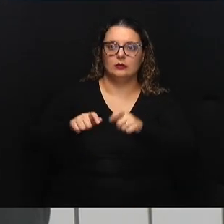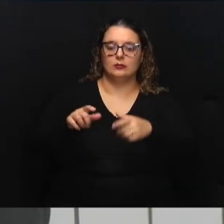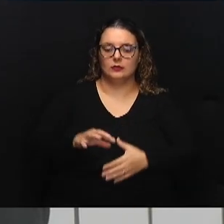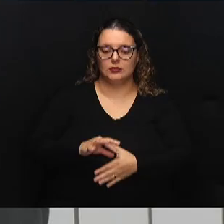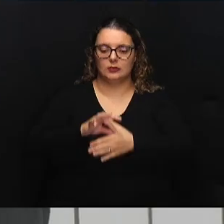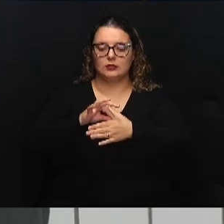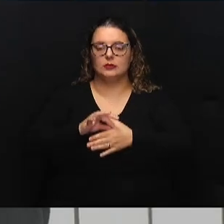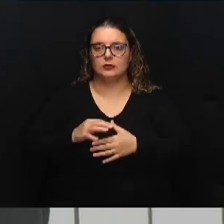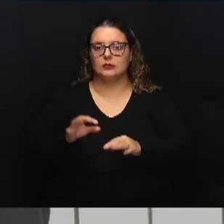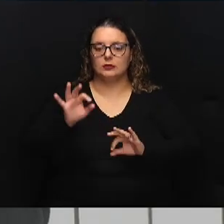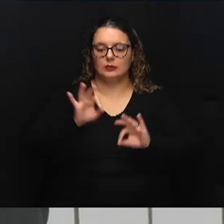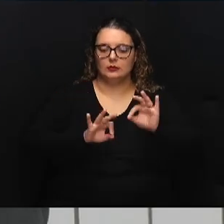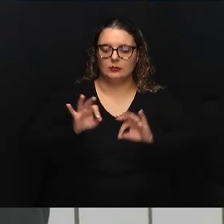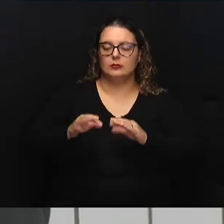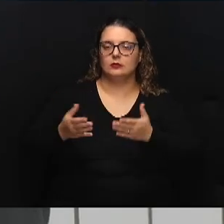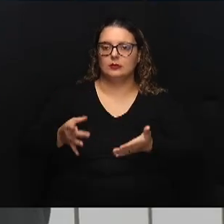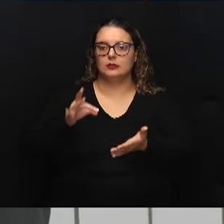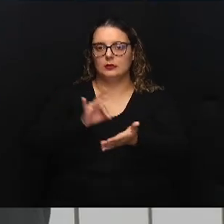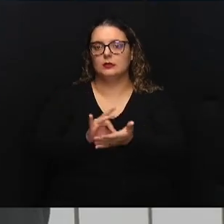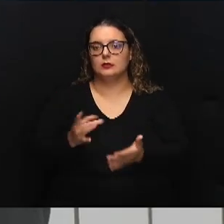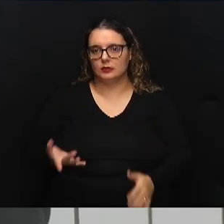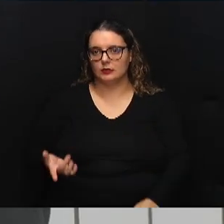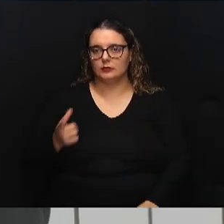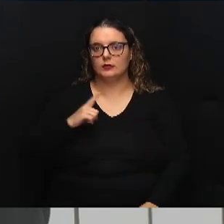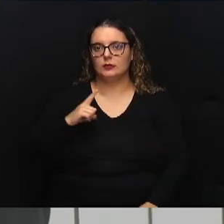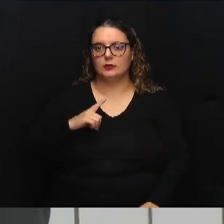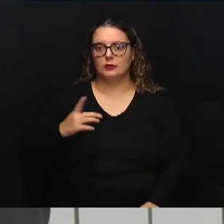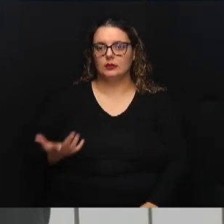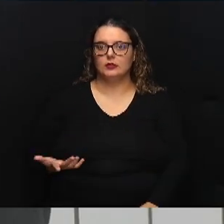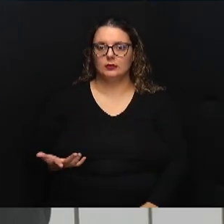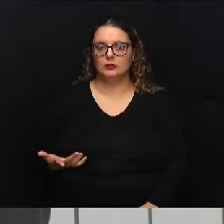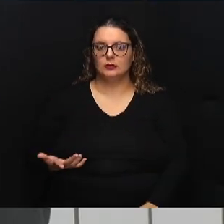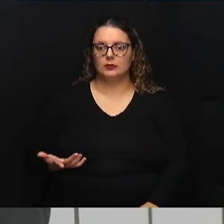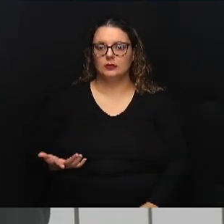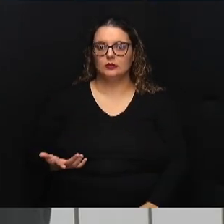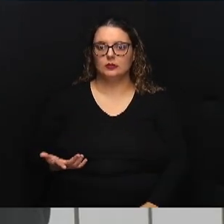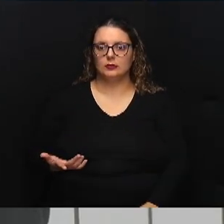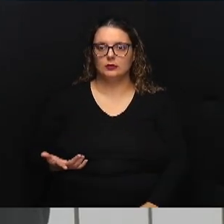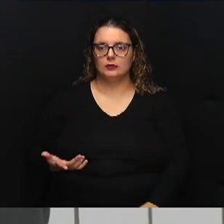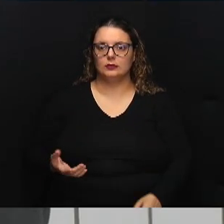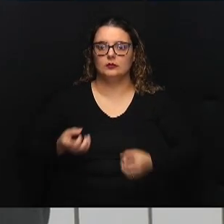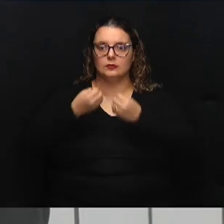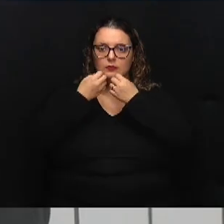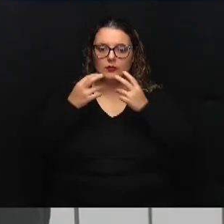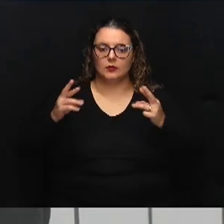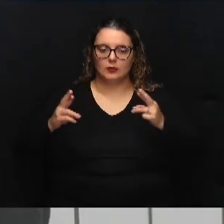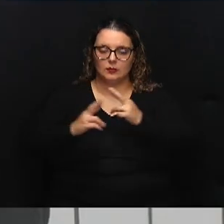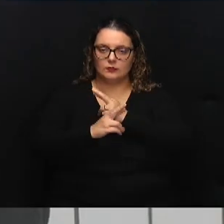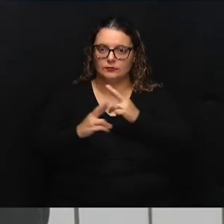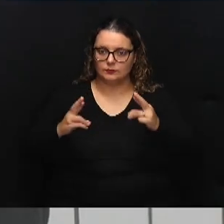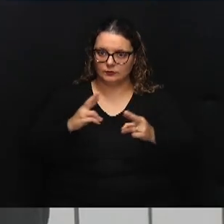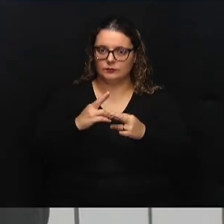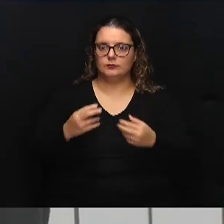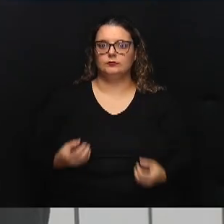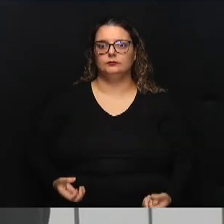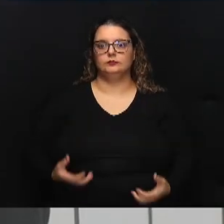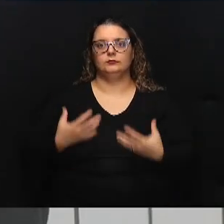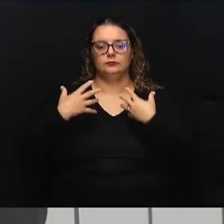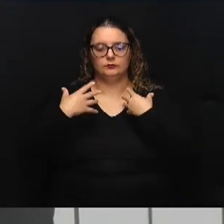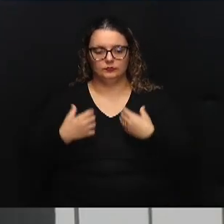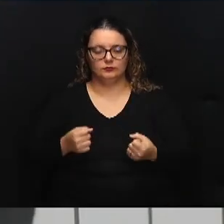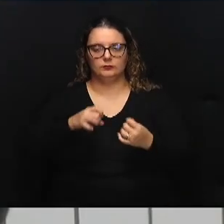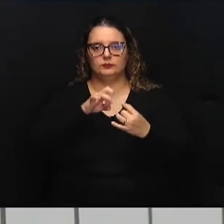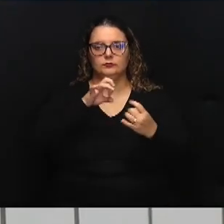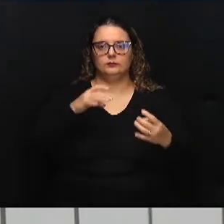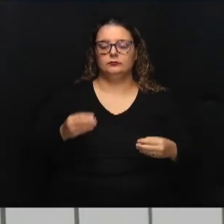liderança. Prepará-los realmente para ter, né, um bom relacionamento, dar e receber feedback,